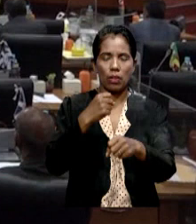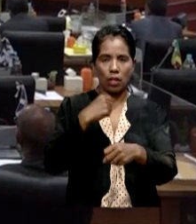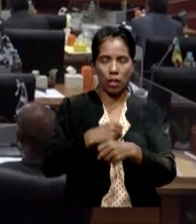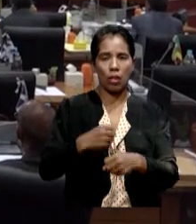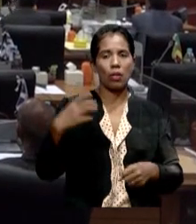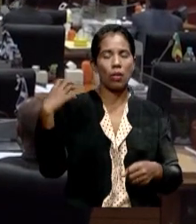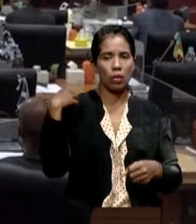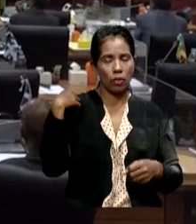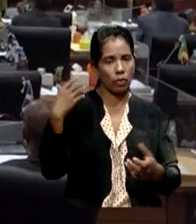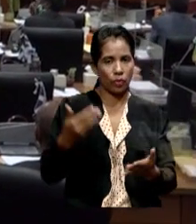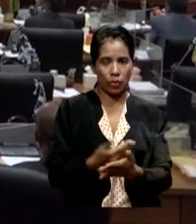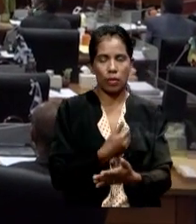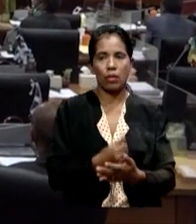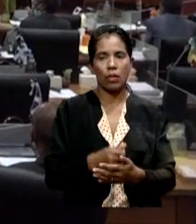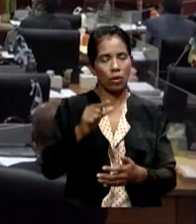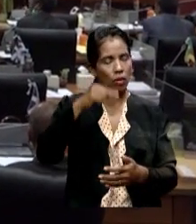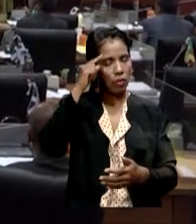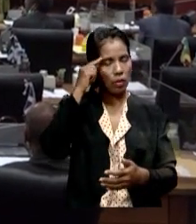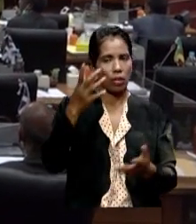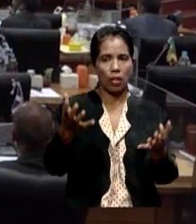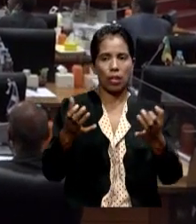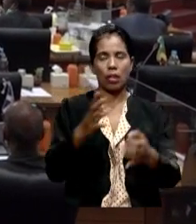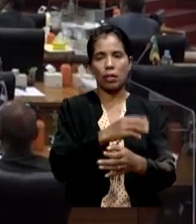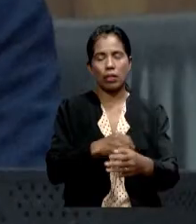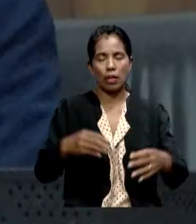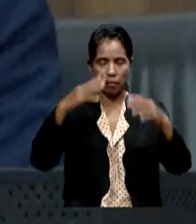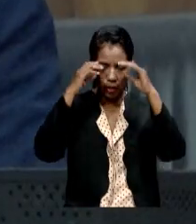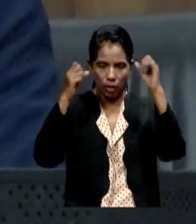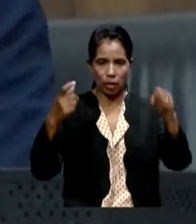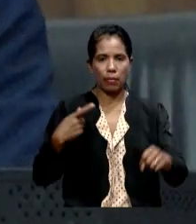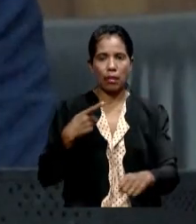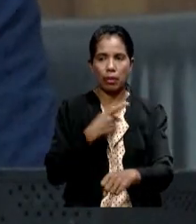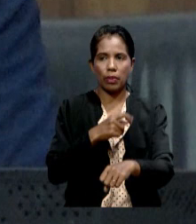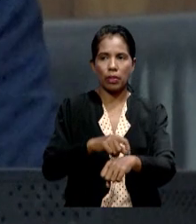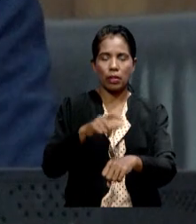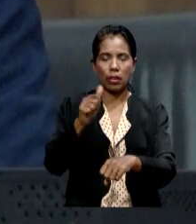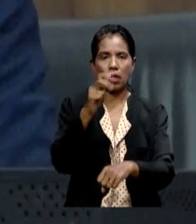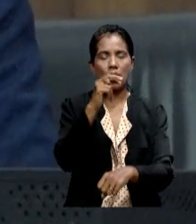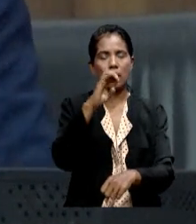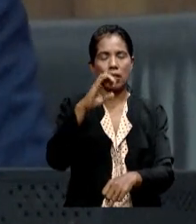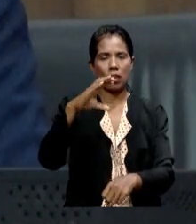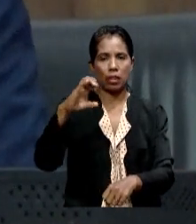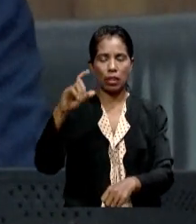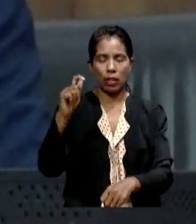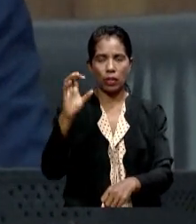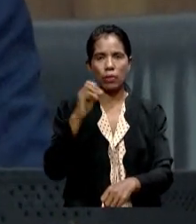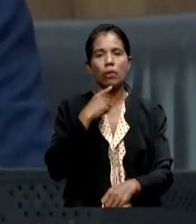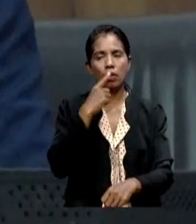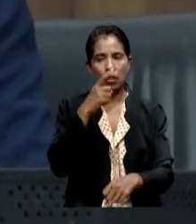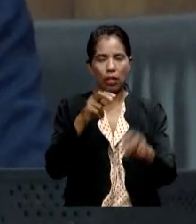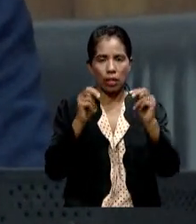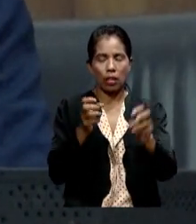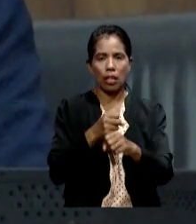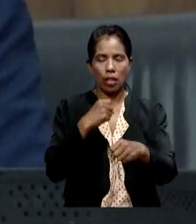fom. Tamba governo Hakarak, antes mandato presidente Parlamento Nacional Aniceto Longuinhos Guterres Lopes Remata, tem que halo